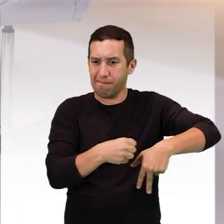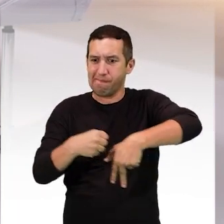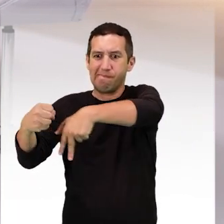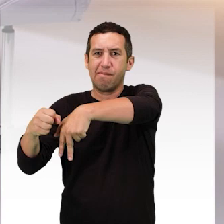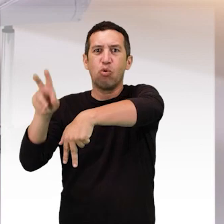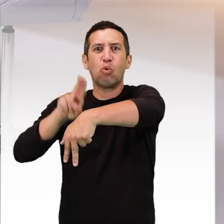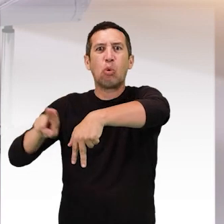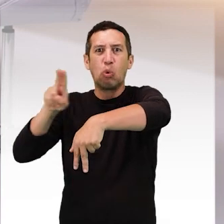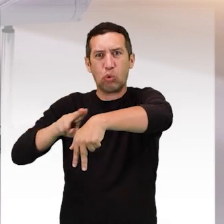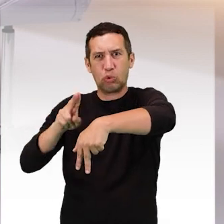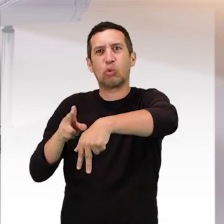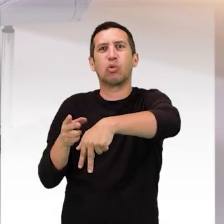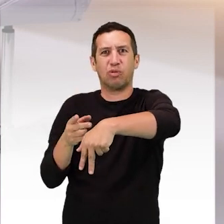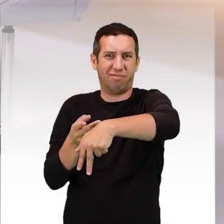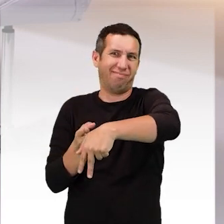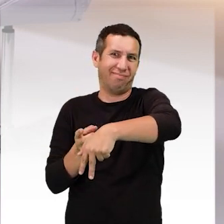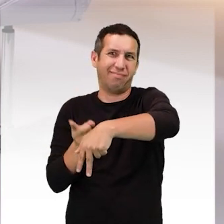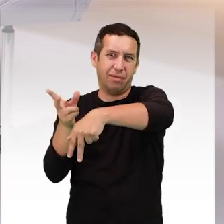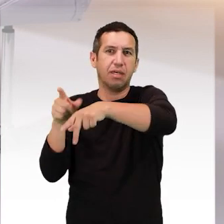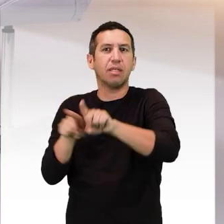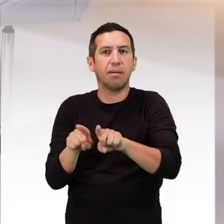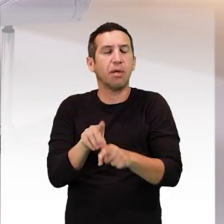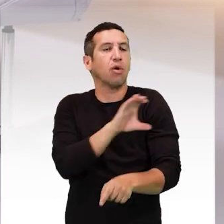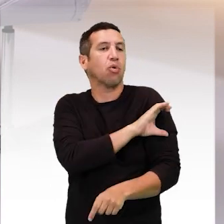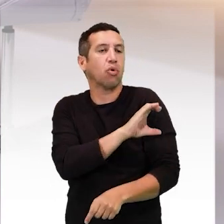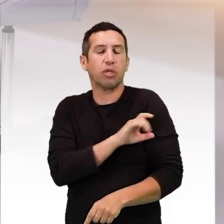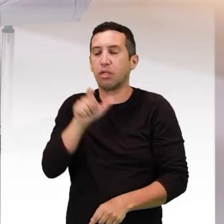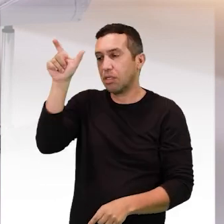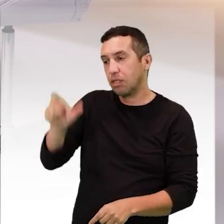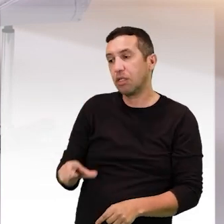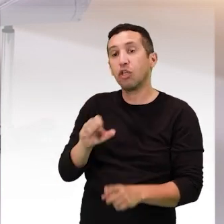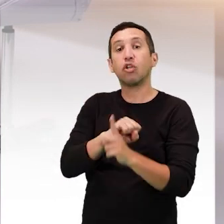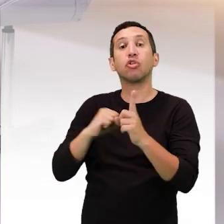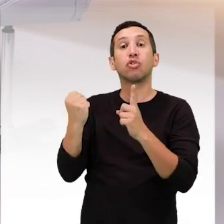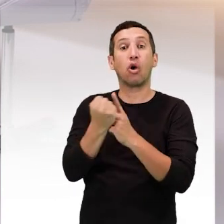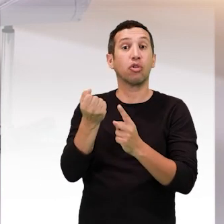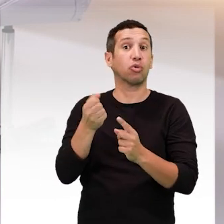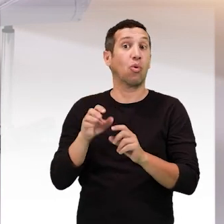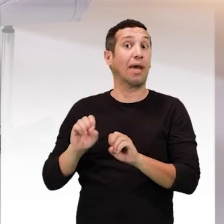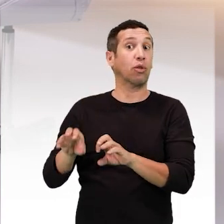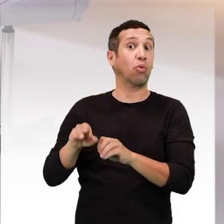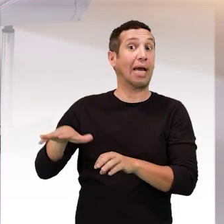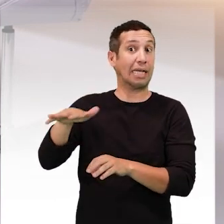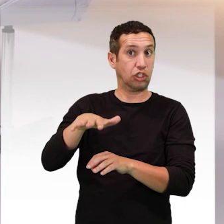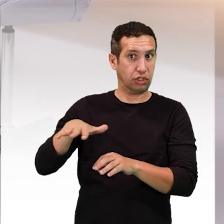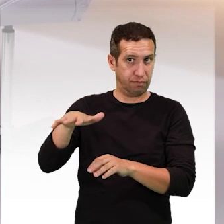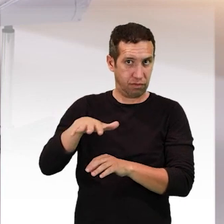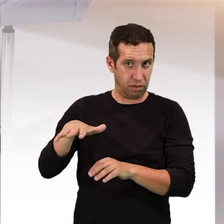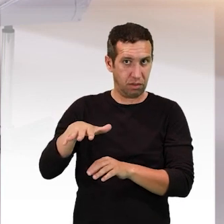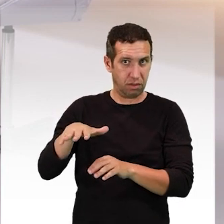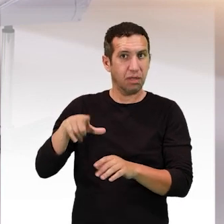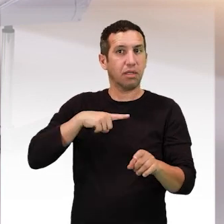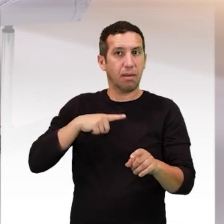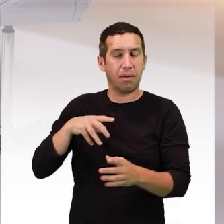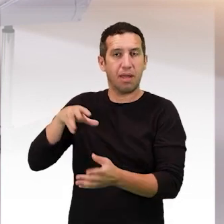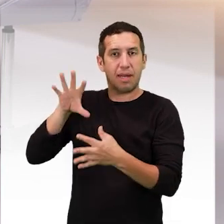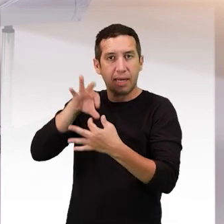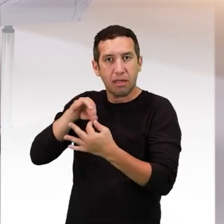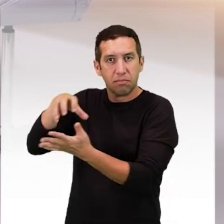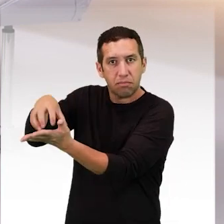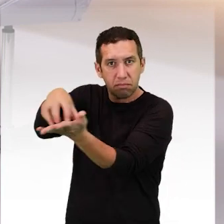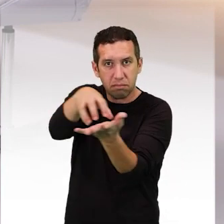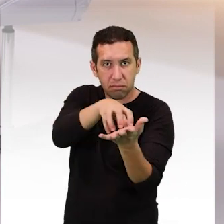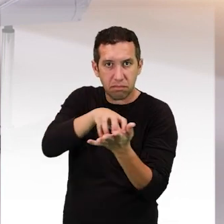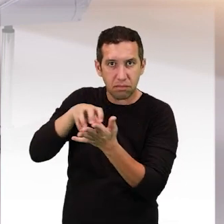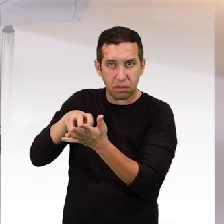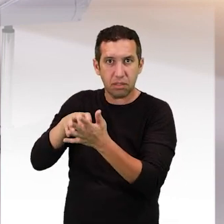procurador Italvar Medina, e o coordenador de medidas socioeducativas e programas intersetoriais do